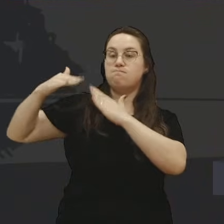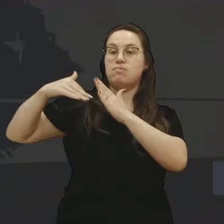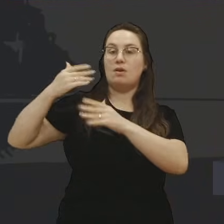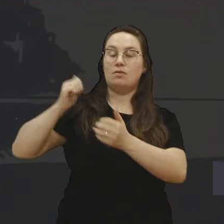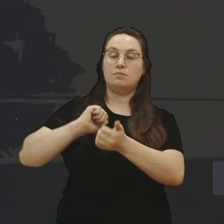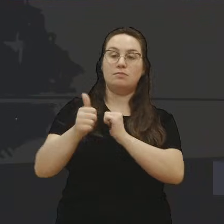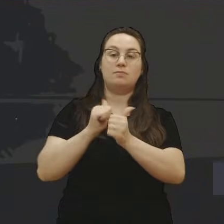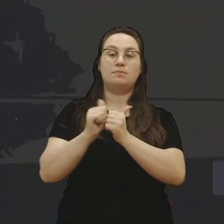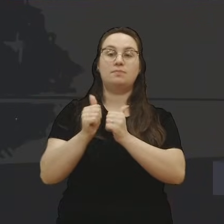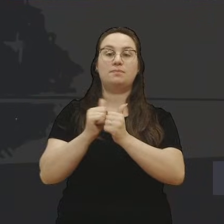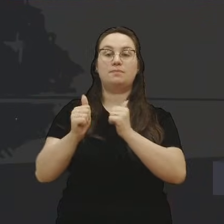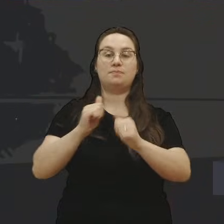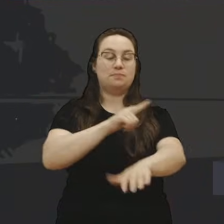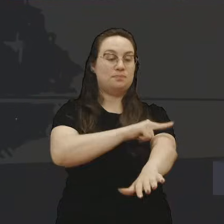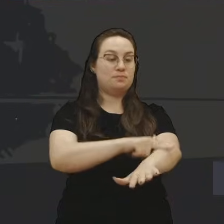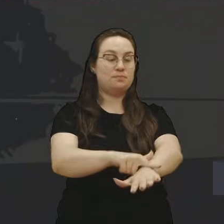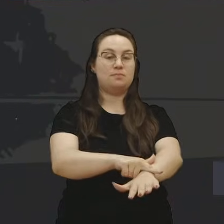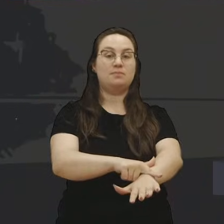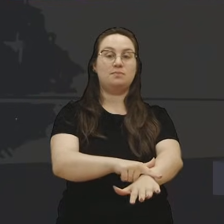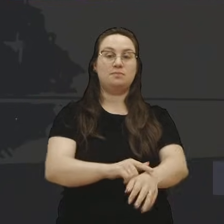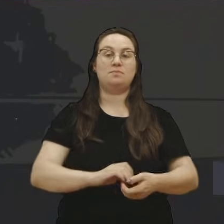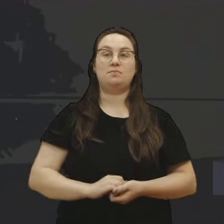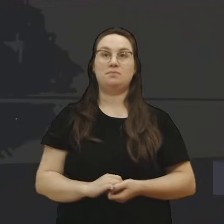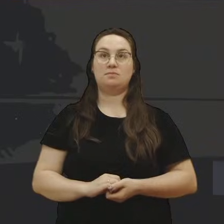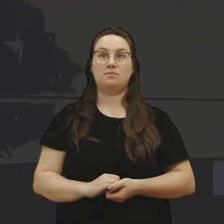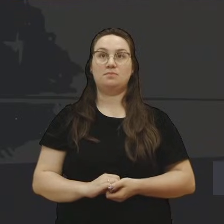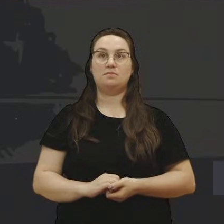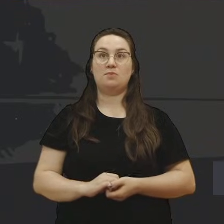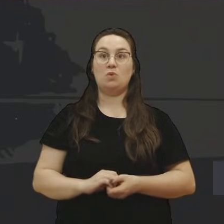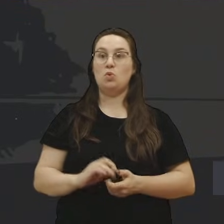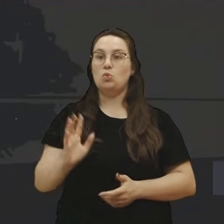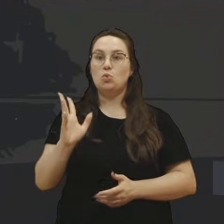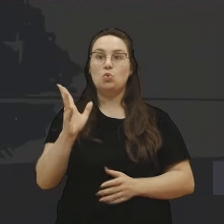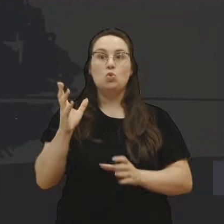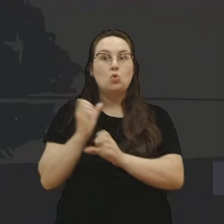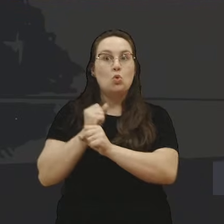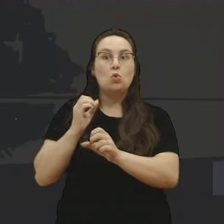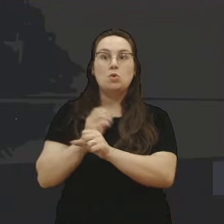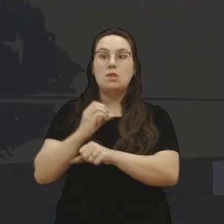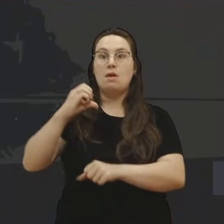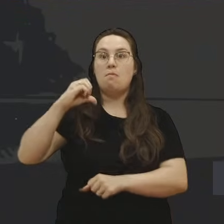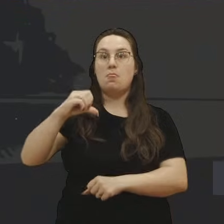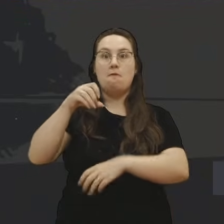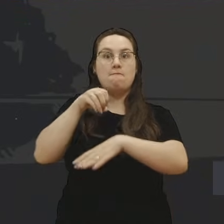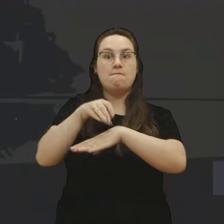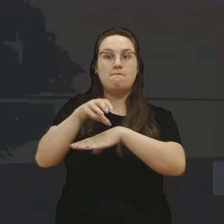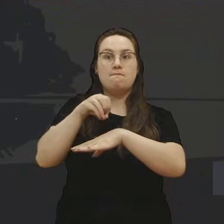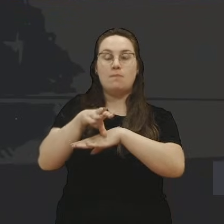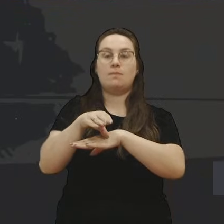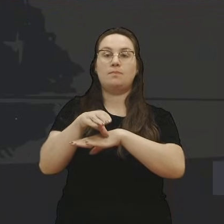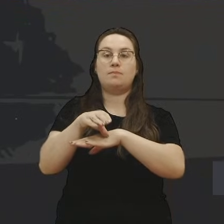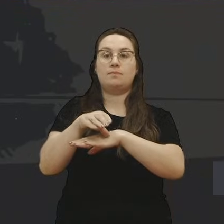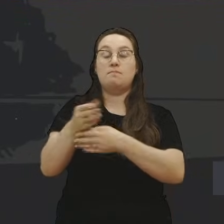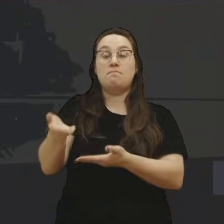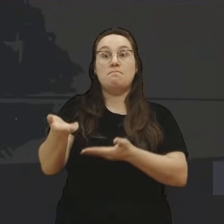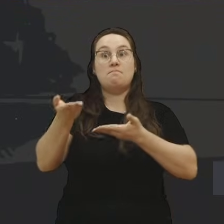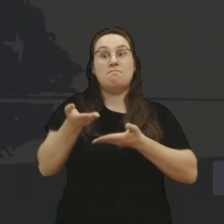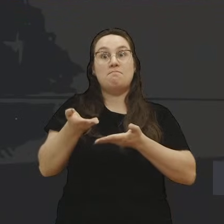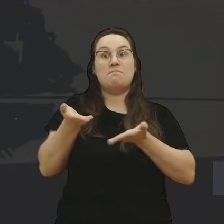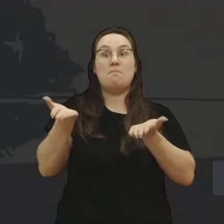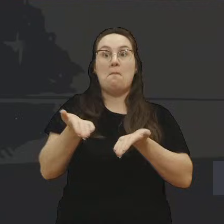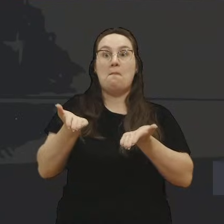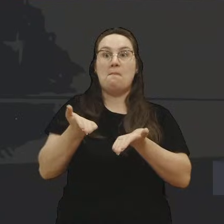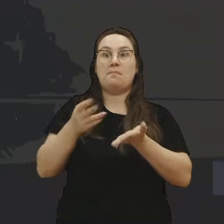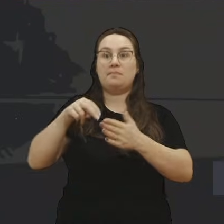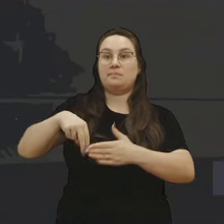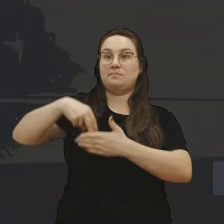esporte na educação. No total, foram 9 indicados. Convidamos que compareçam